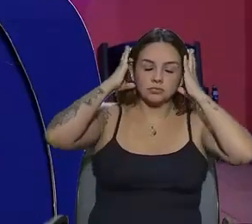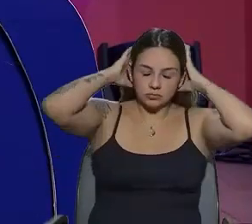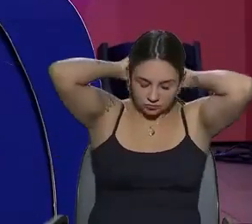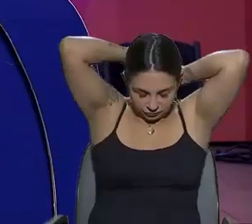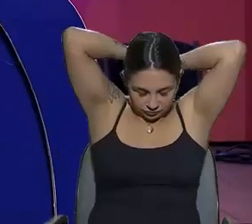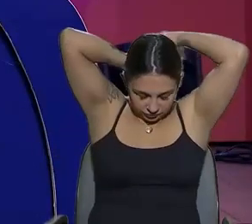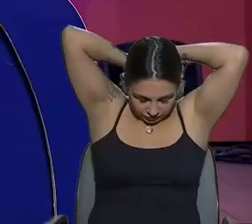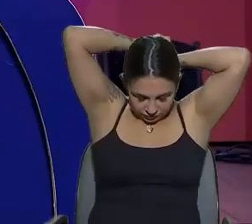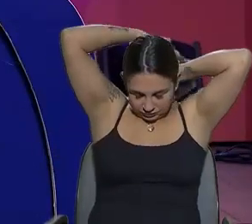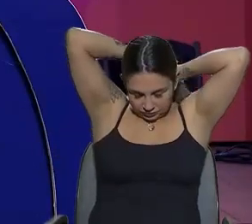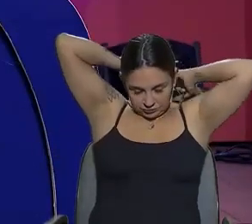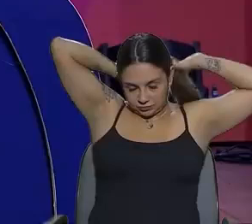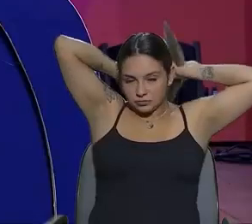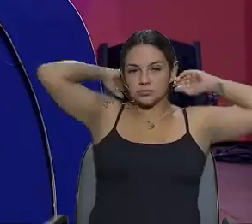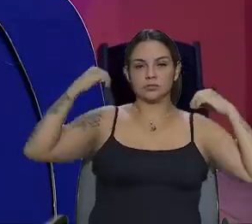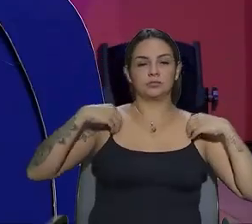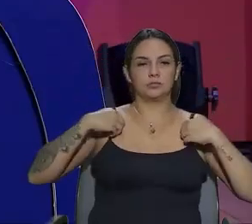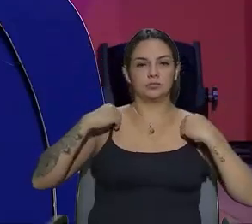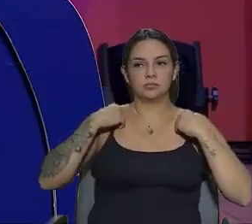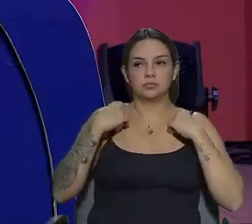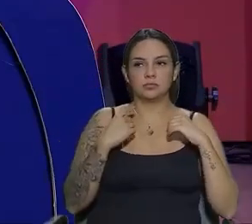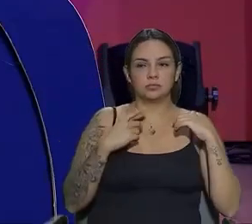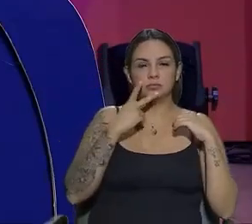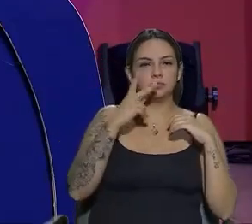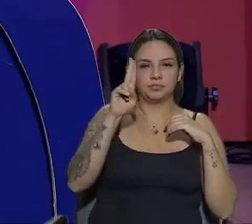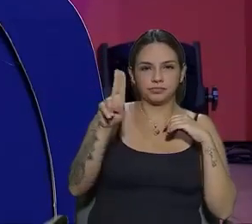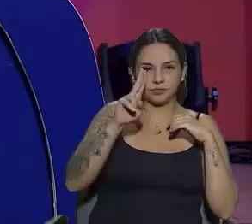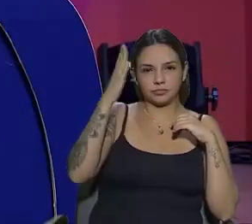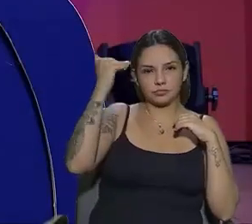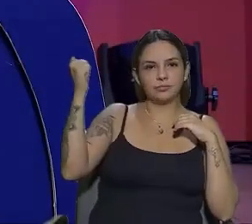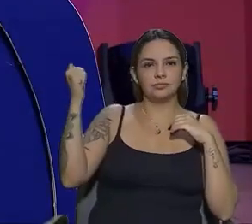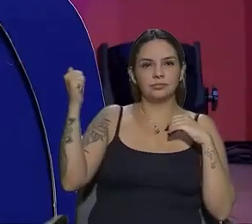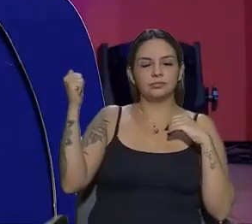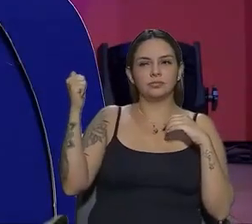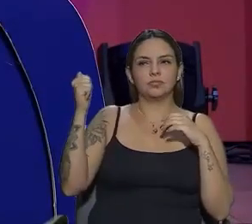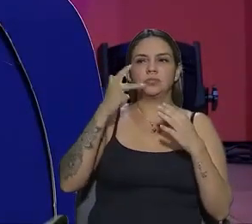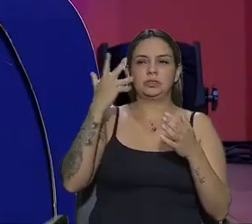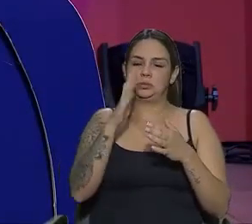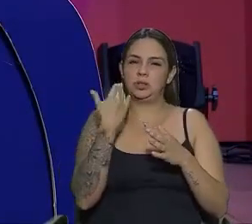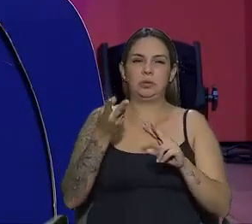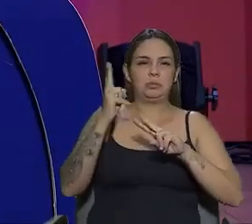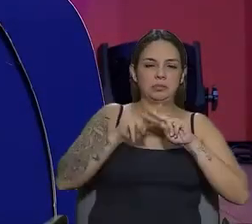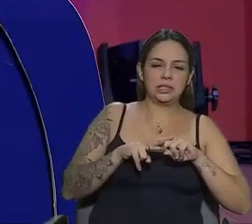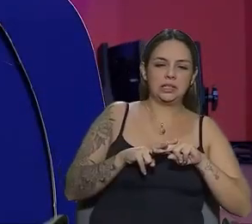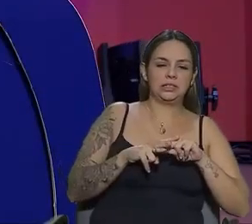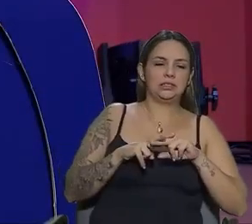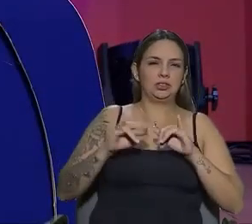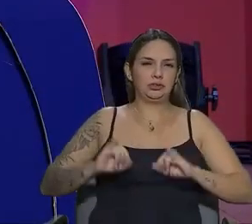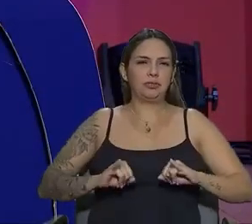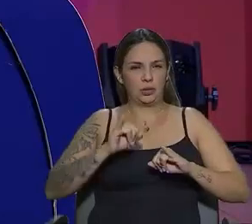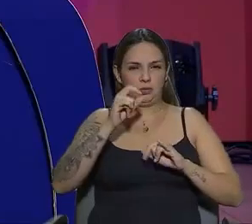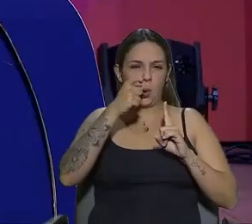falar do Kafka, por exemplo, só tragédia, né? Dostoiévski, quase foi fuzilado, preso na